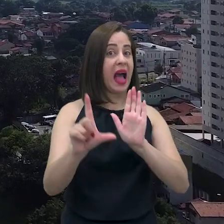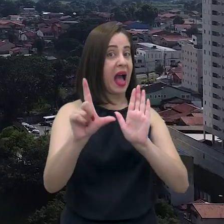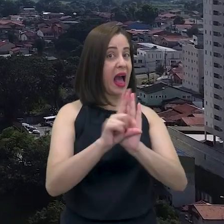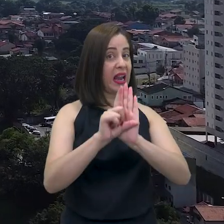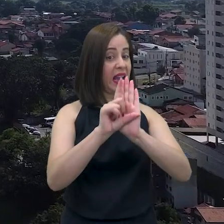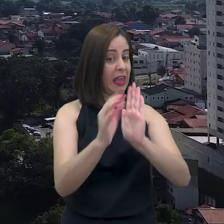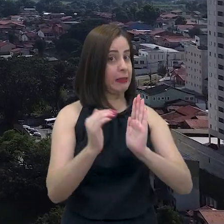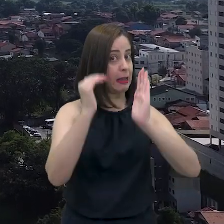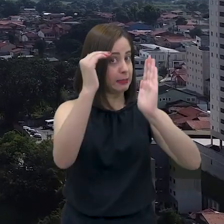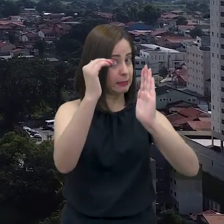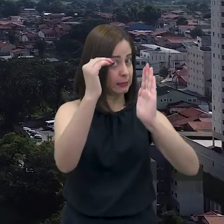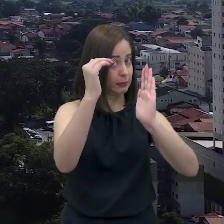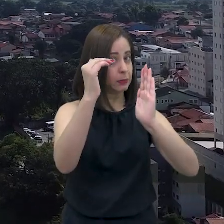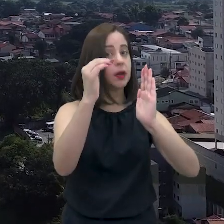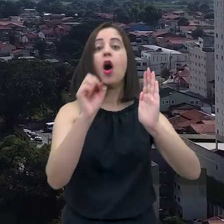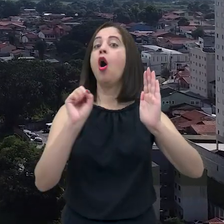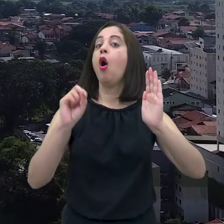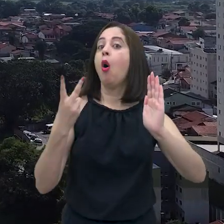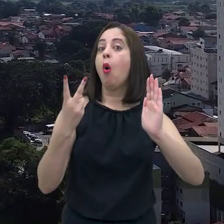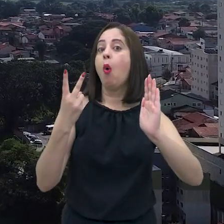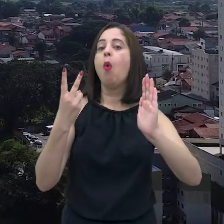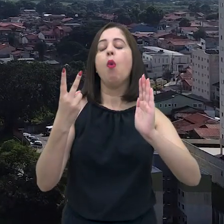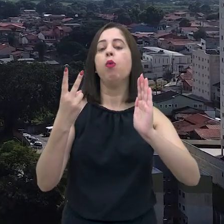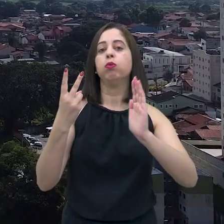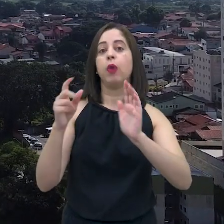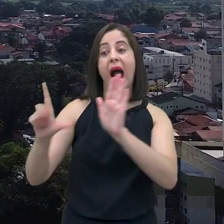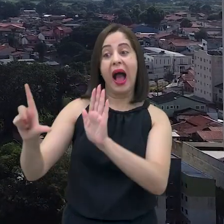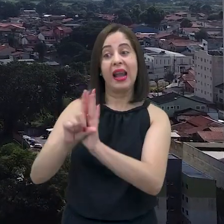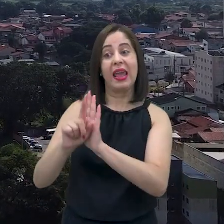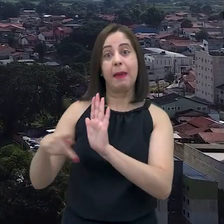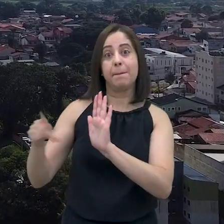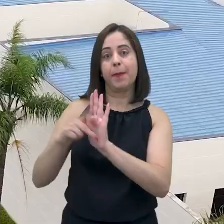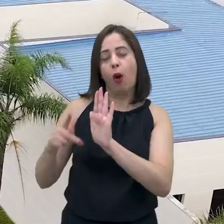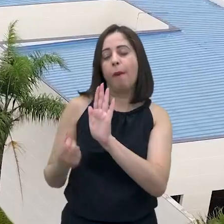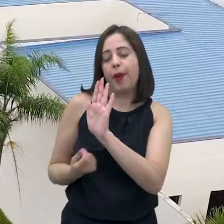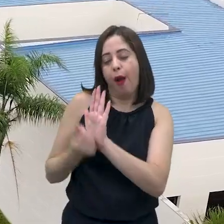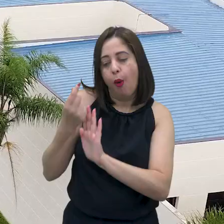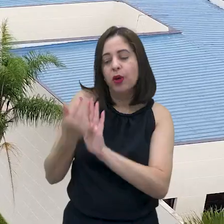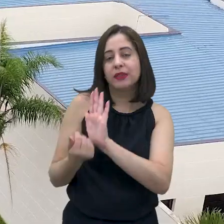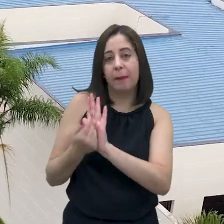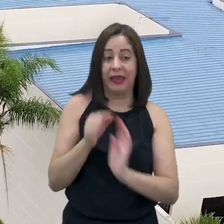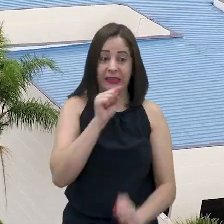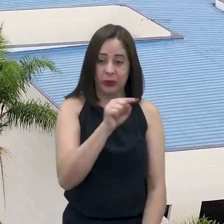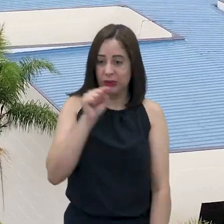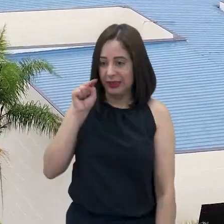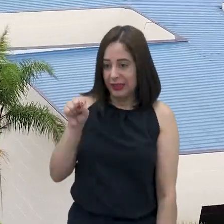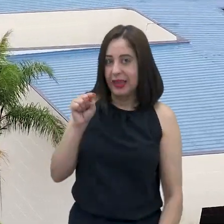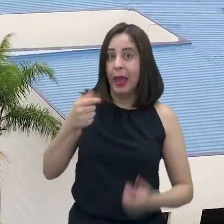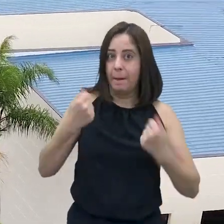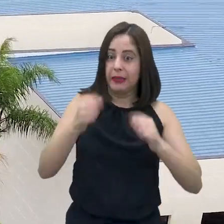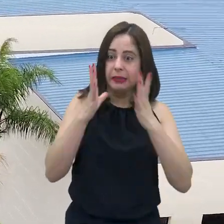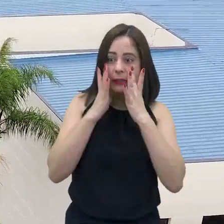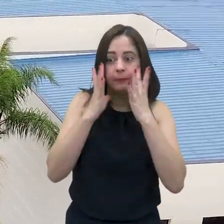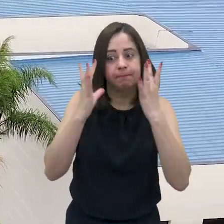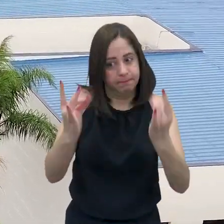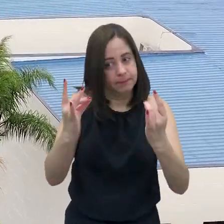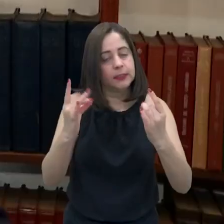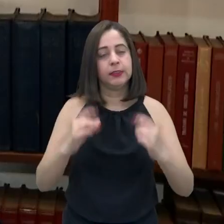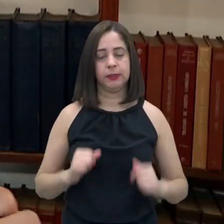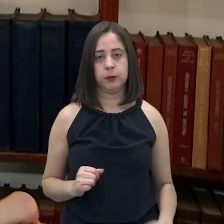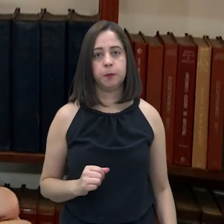Municipal, ou que impactam no zoneamento e no orçamento da cidade. Esses precisam de mais